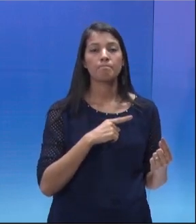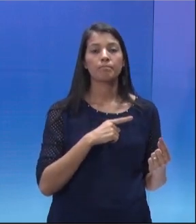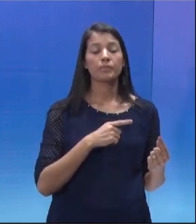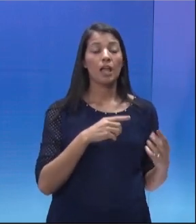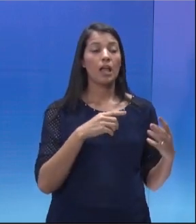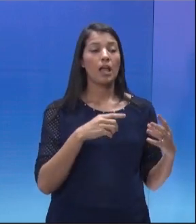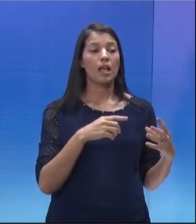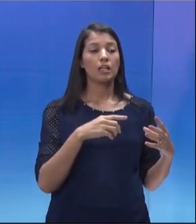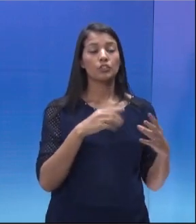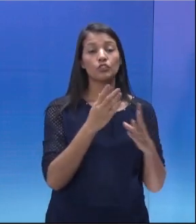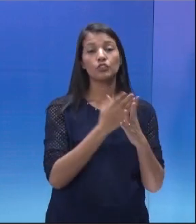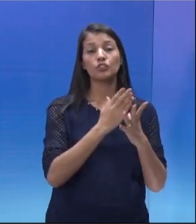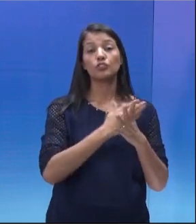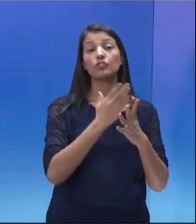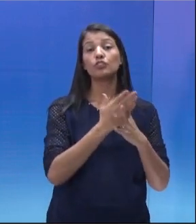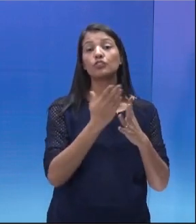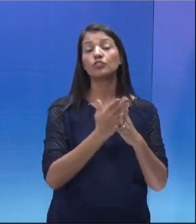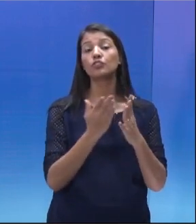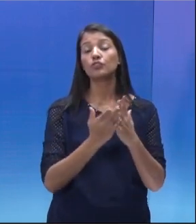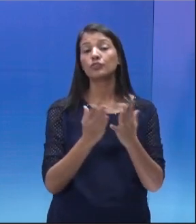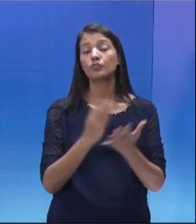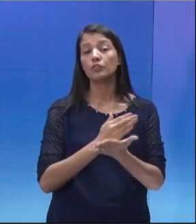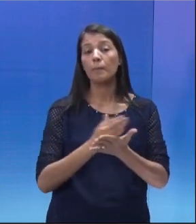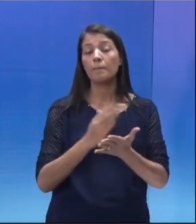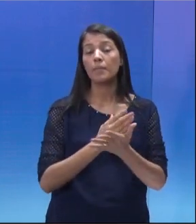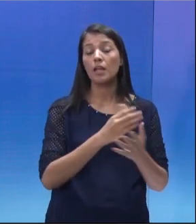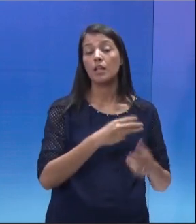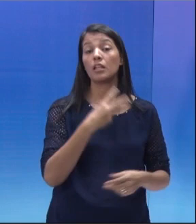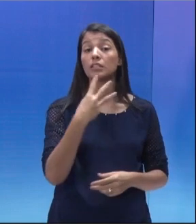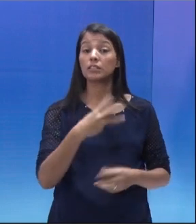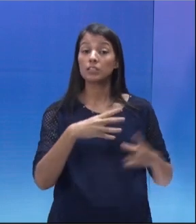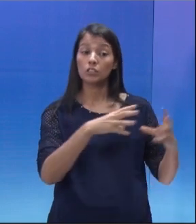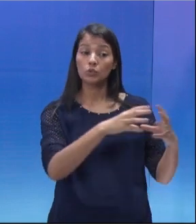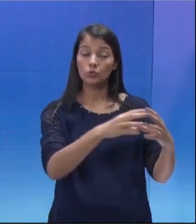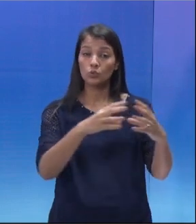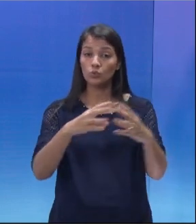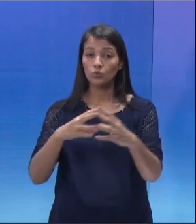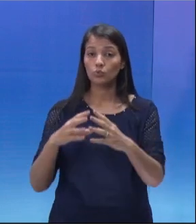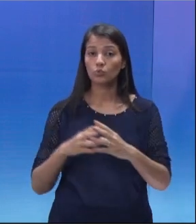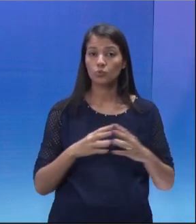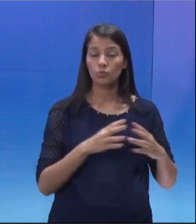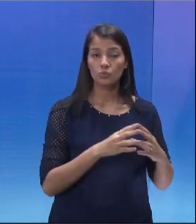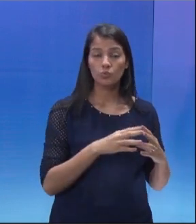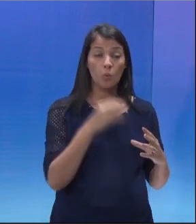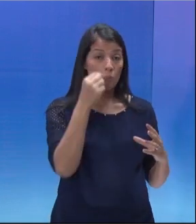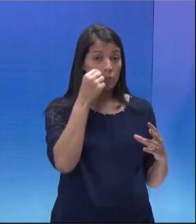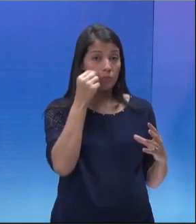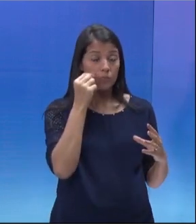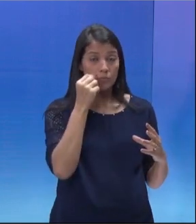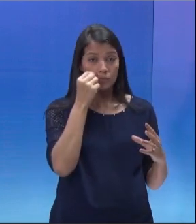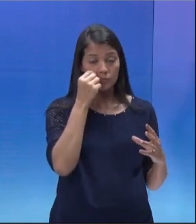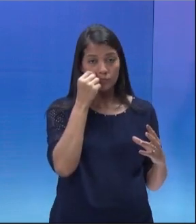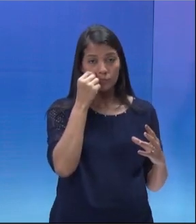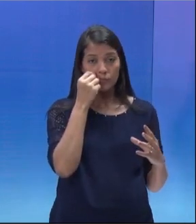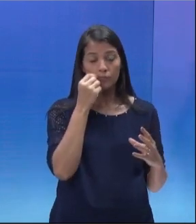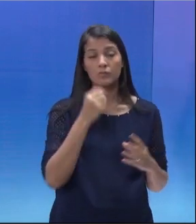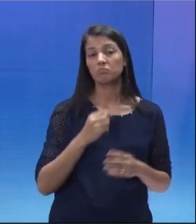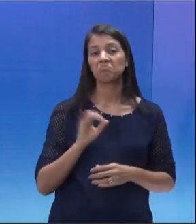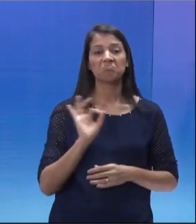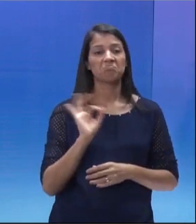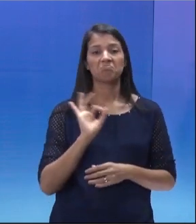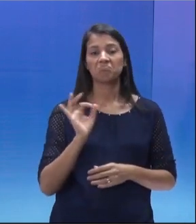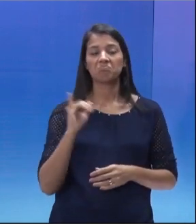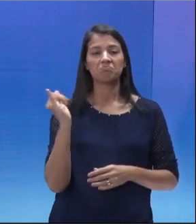desses grupos foi ofertado uma amostra de ração contaminada. Porém, todas as concentrações, não importa o tipo de contaminante,